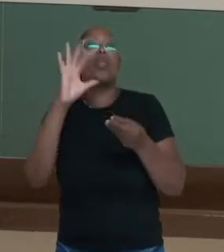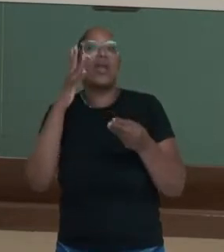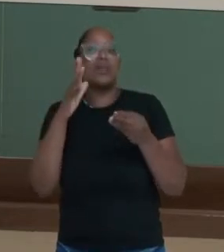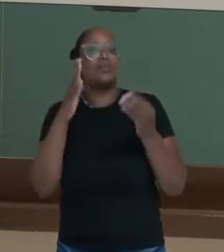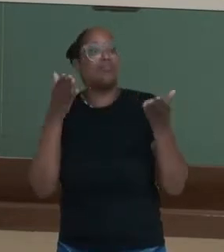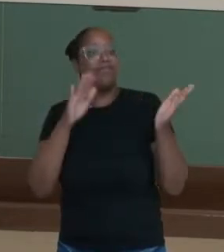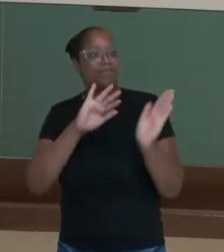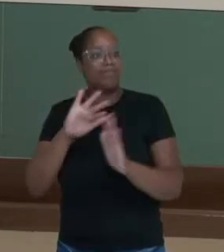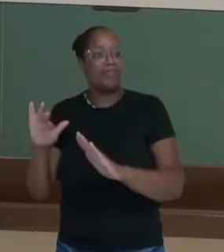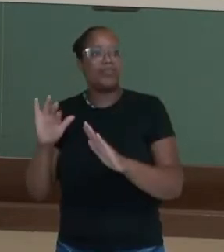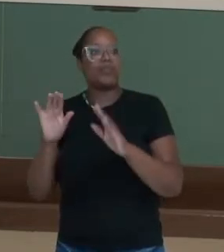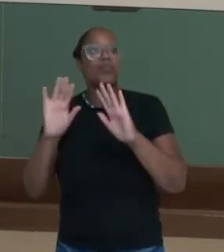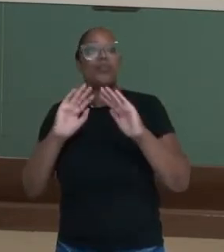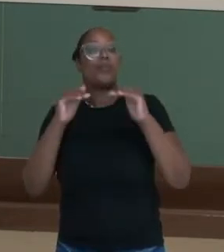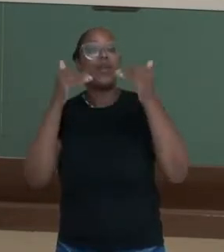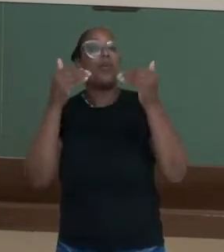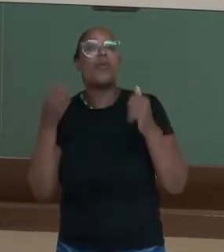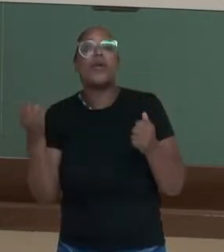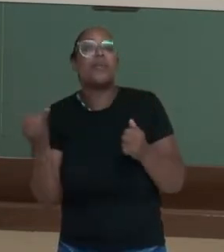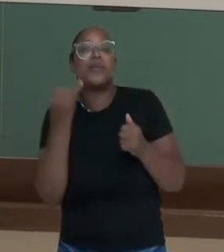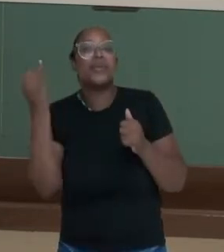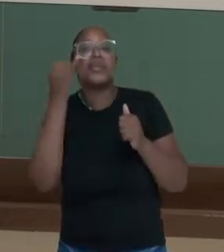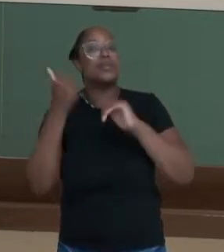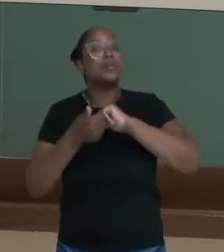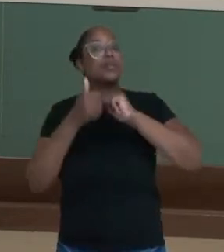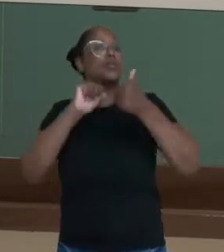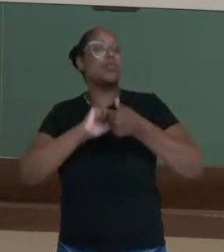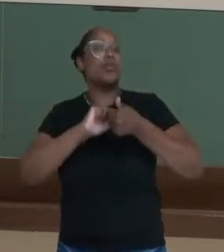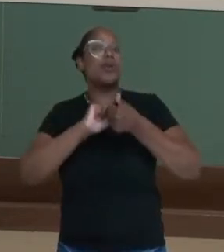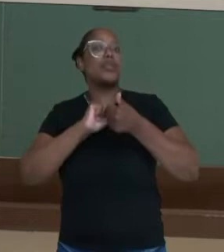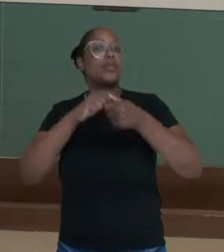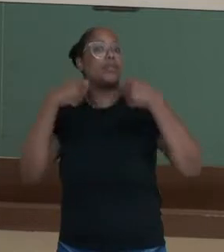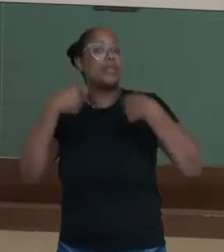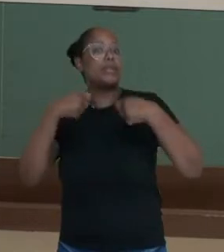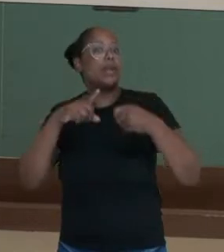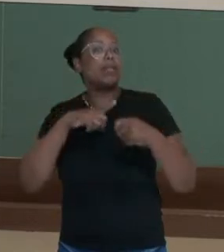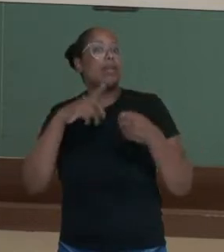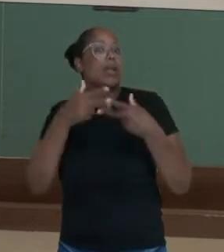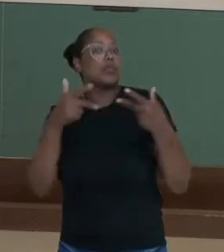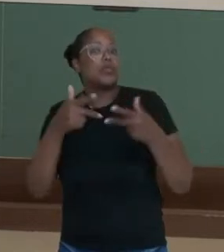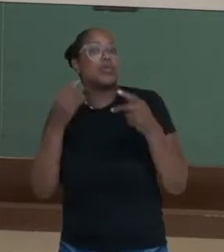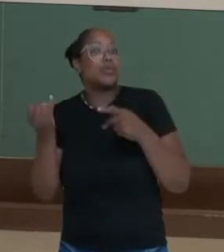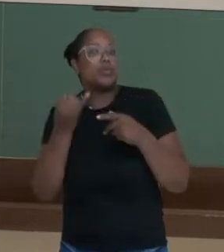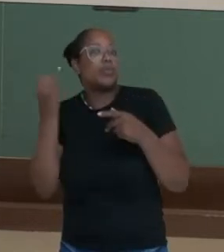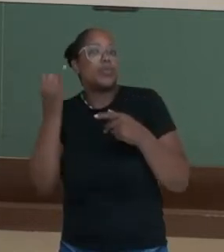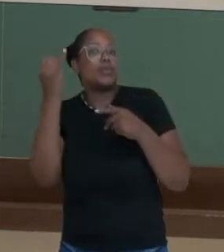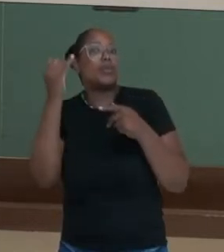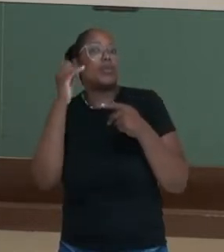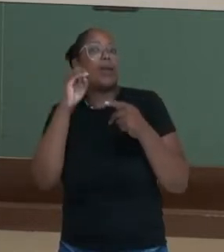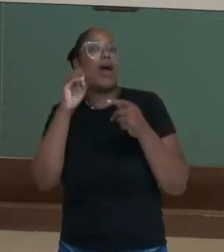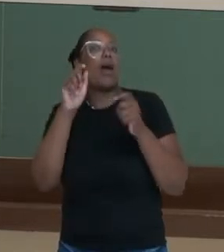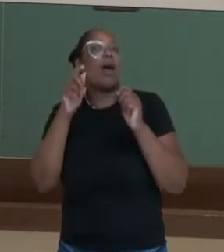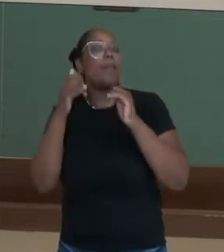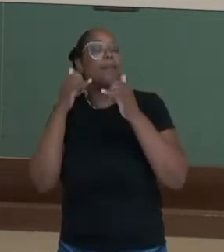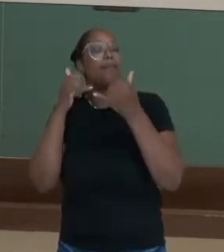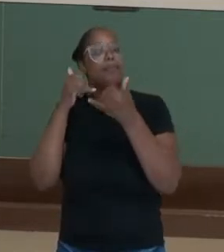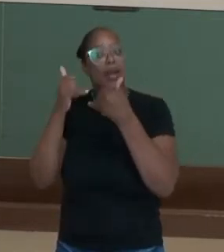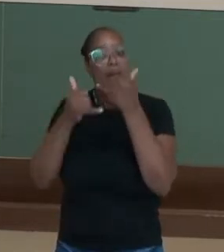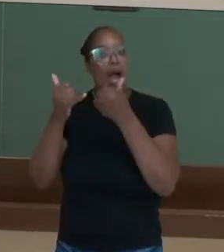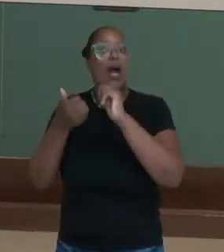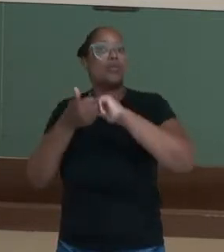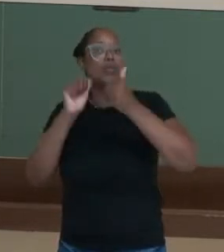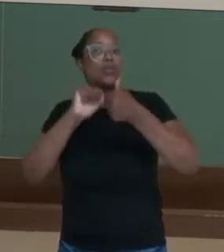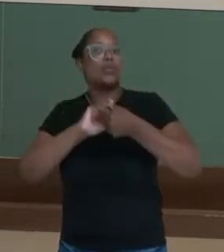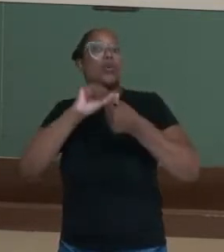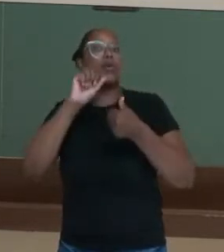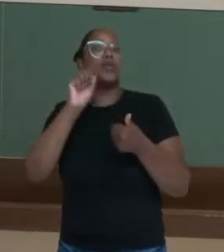a capoeira? Será que eles são essenciais para que a luta aconteça? Quais são esses instrumentos, né? Isso acho que até vocês já sabem